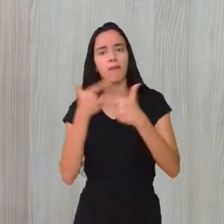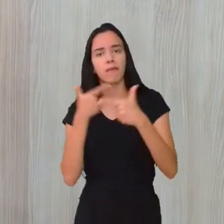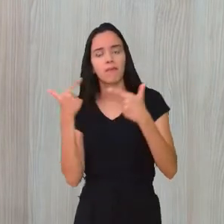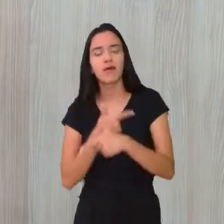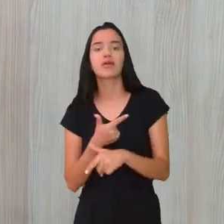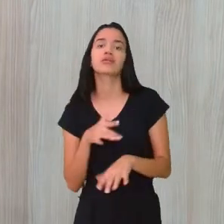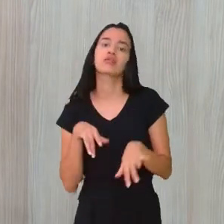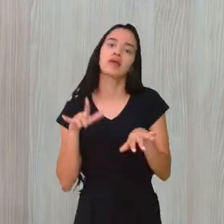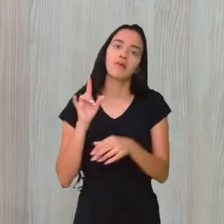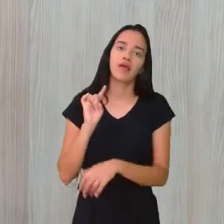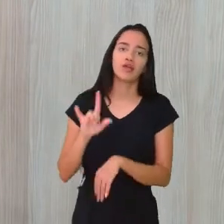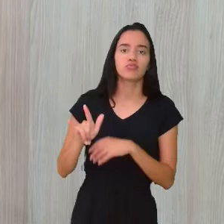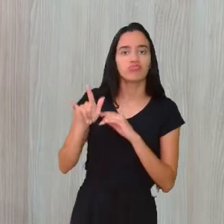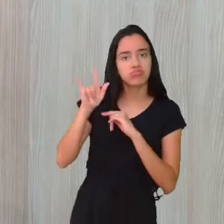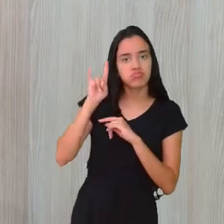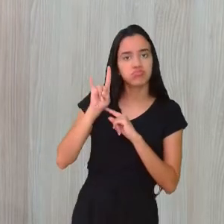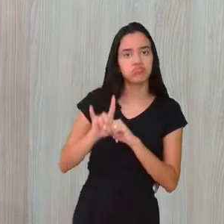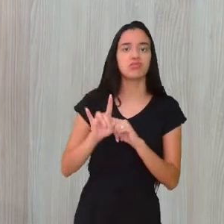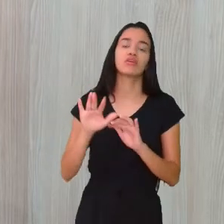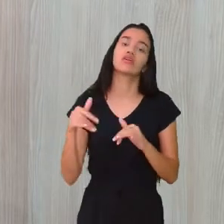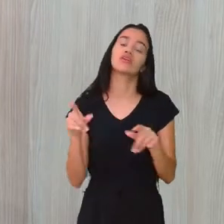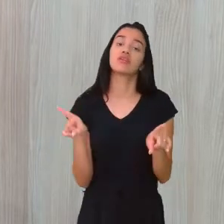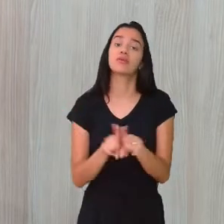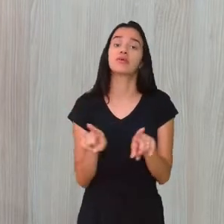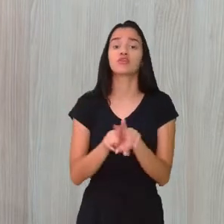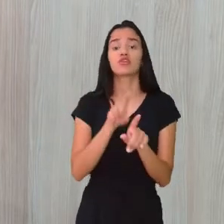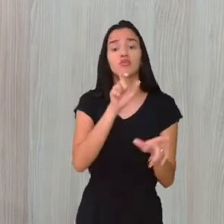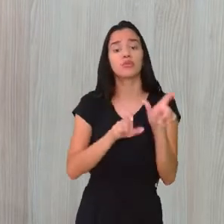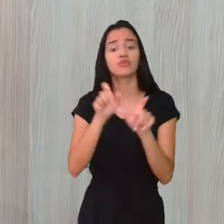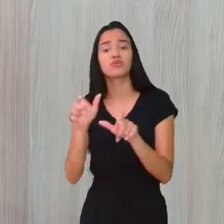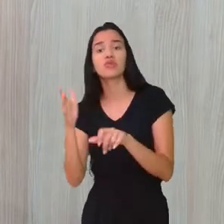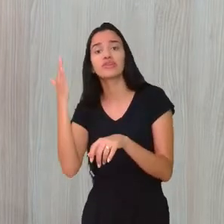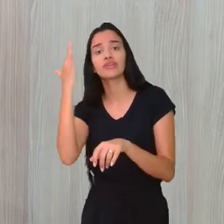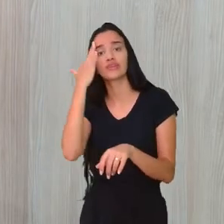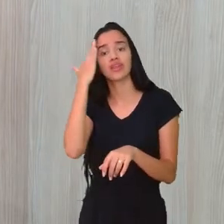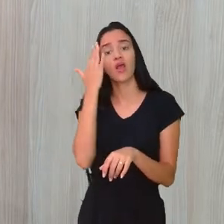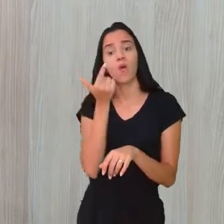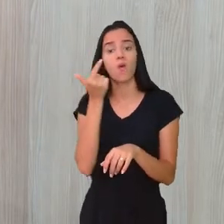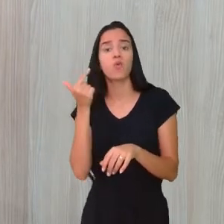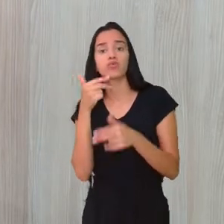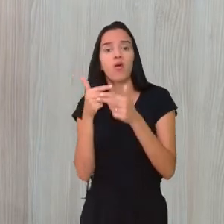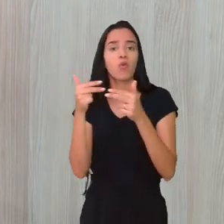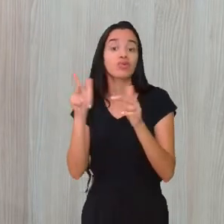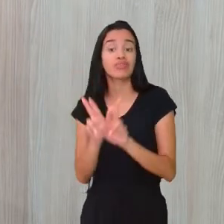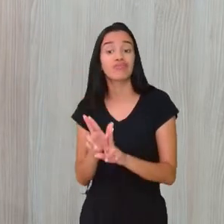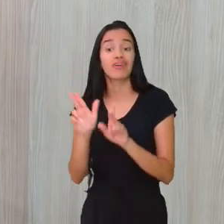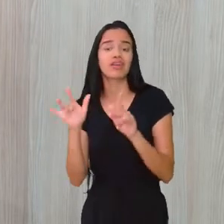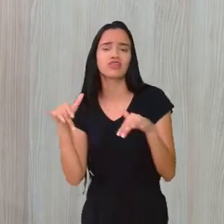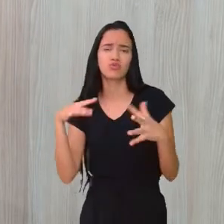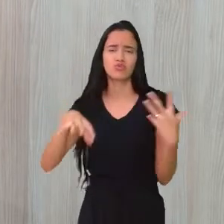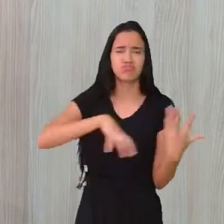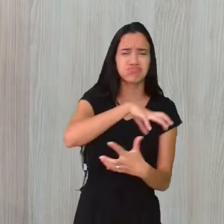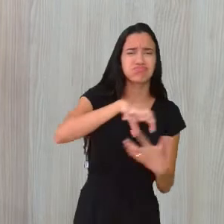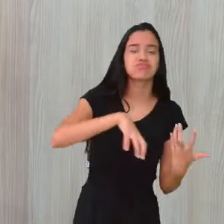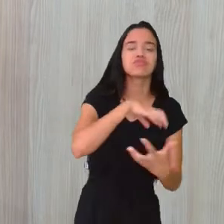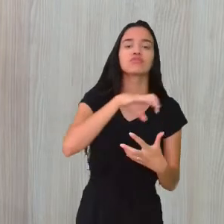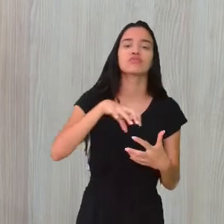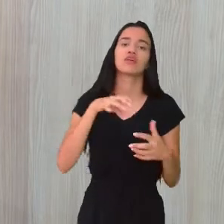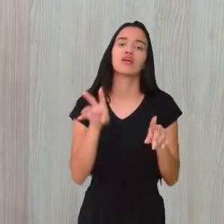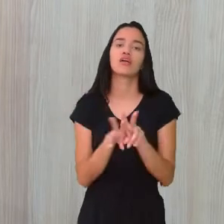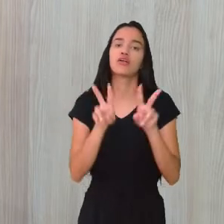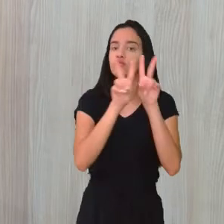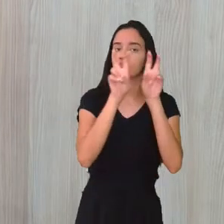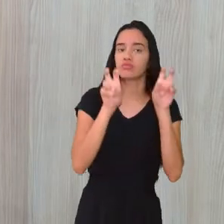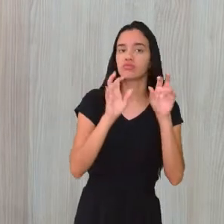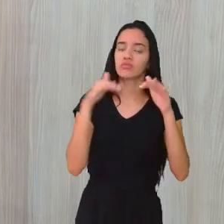traição, sobre quiprocó, que é quando as pessoas entendem uma coisa e é outra e se dá uma confusão. Então, os temas meio que se repetem ao